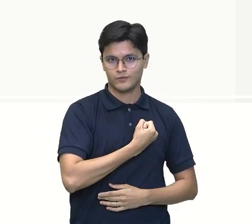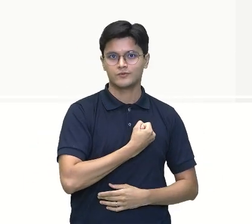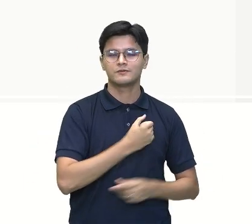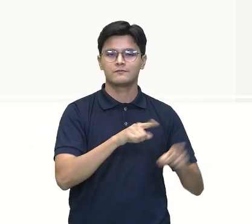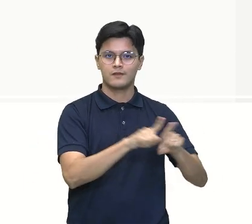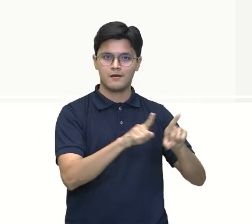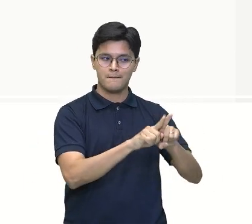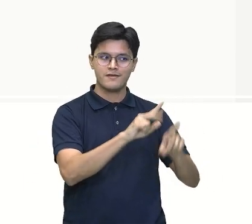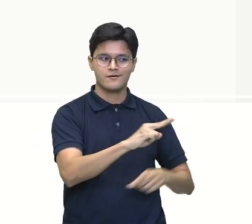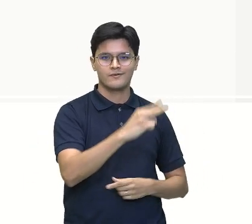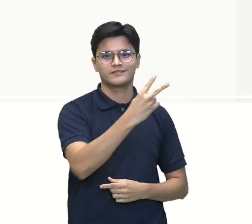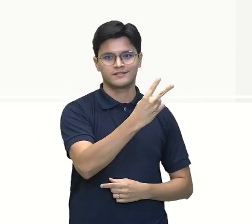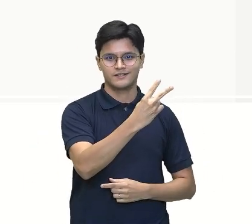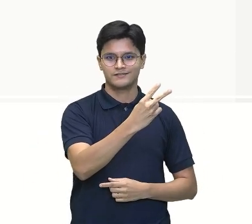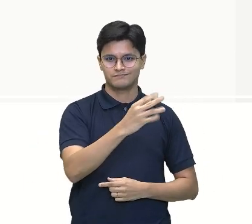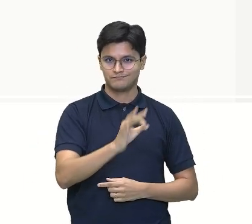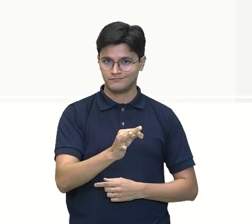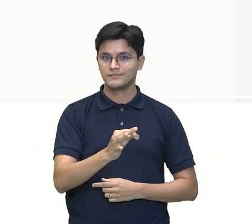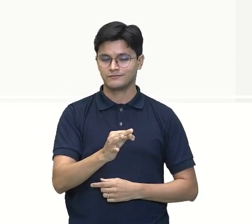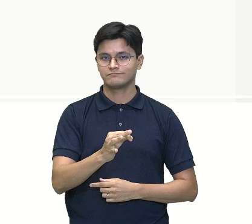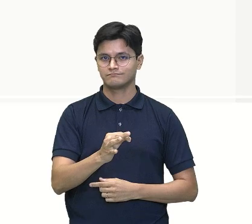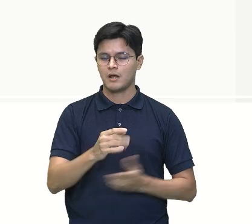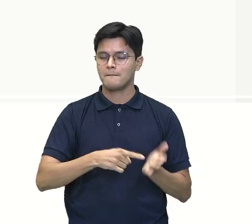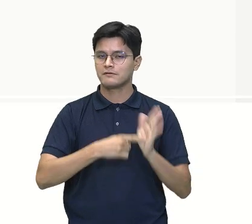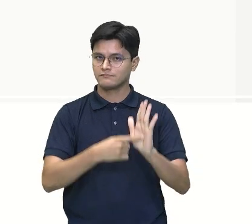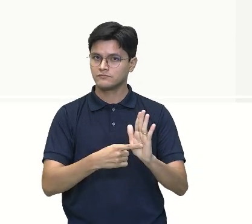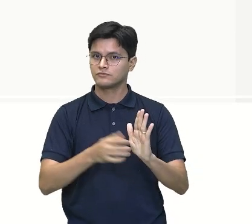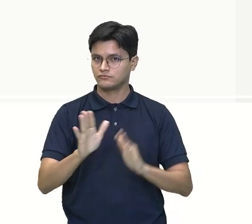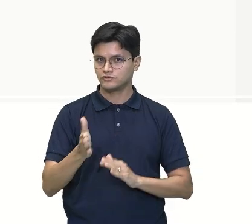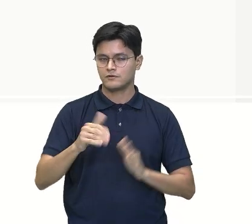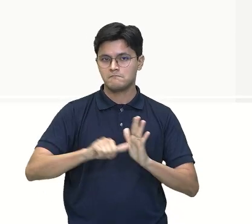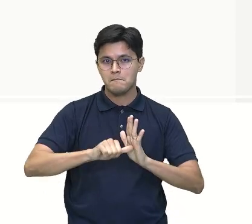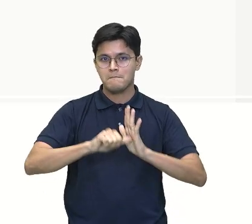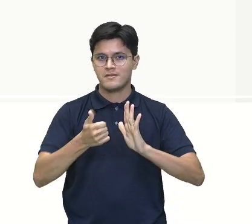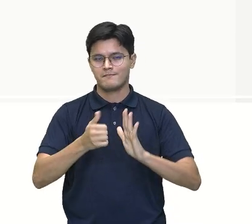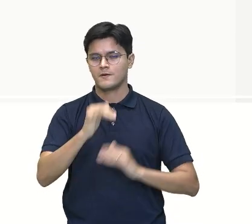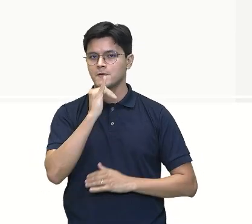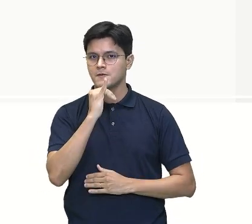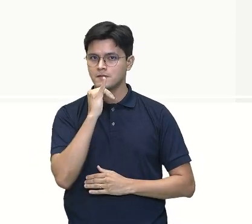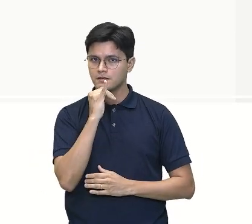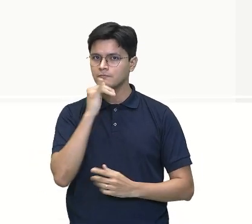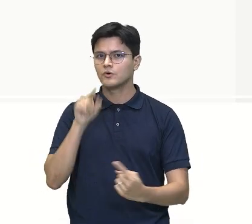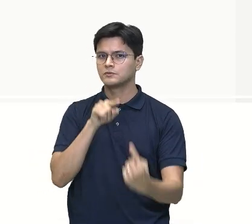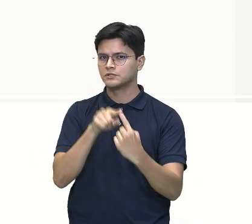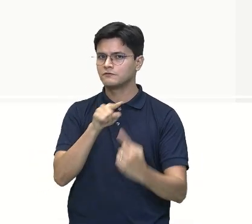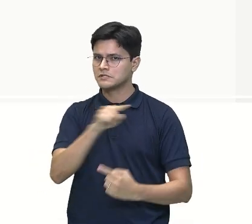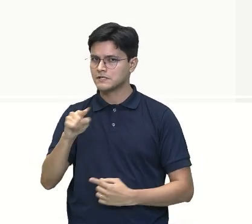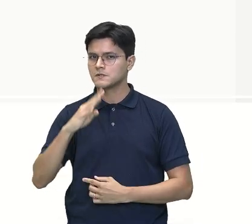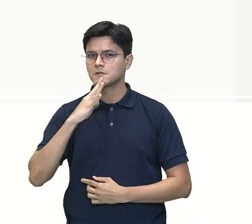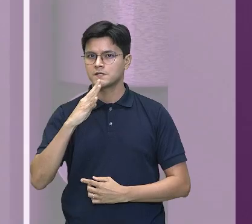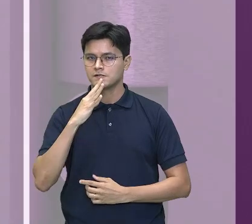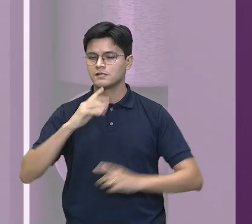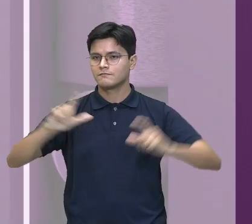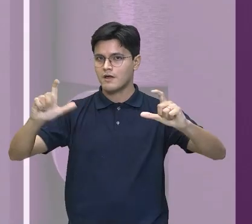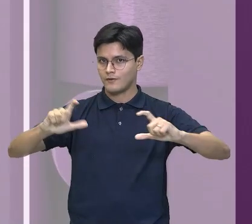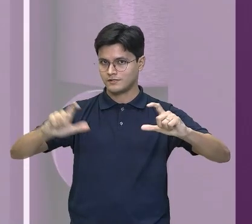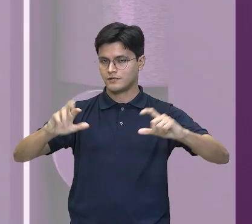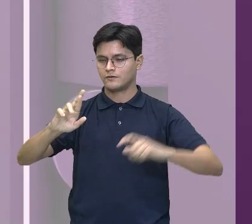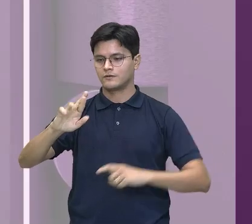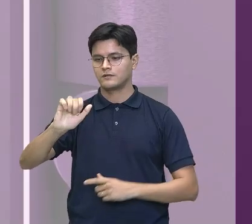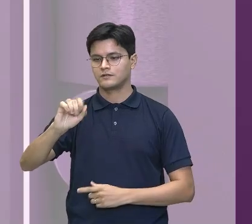Então esse foi só o nosso primeiro exemplo para a gente já ir se familiarizando, tá bom? Com a equação reduzida